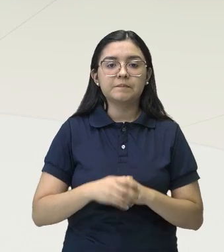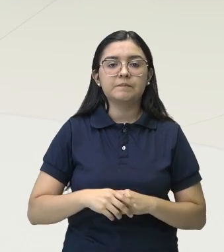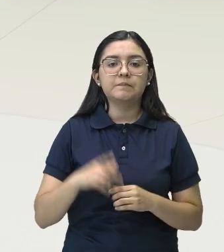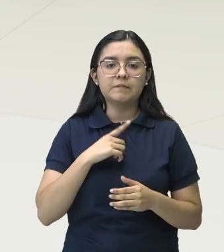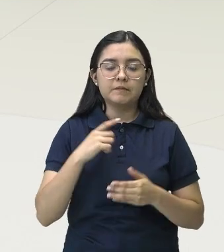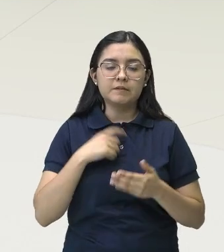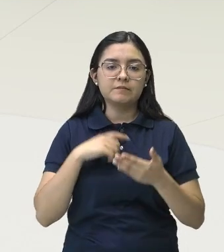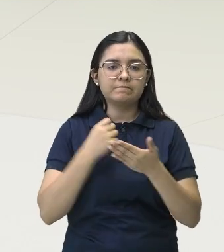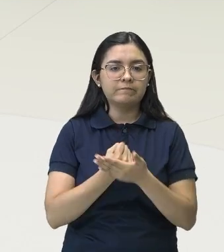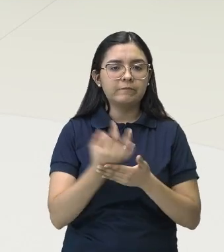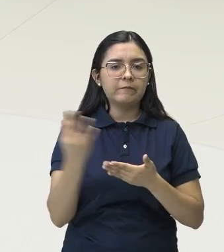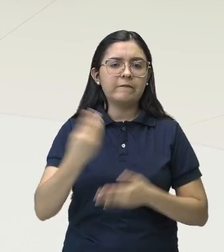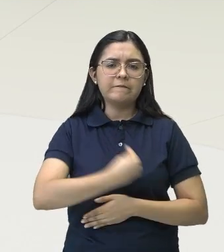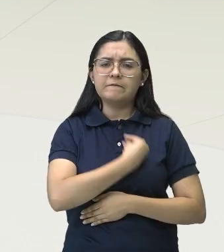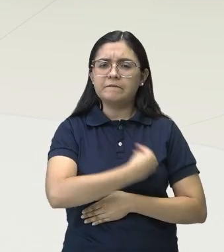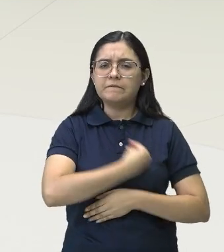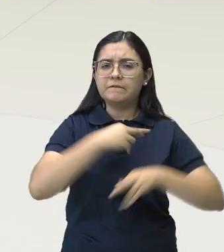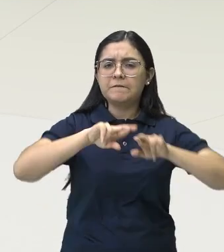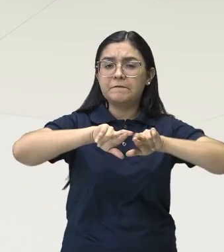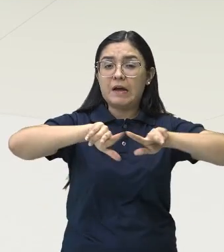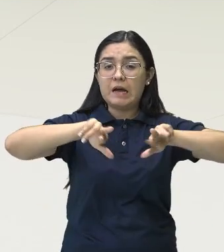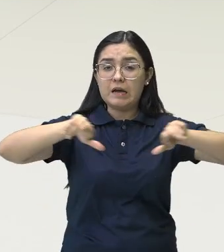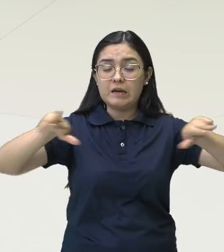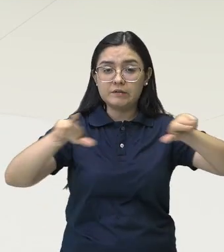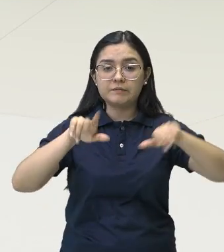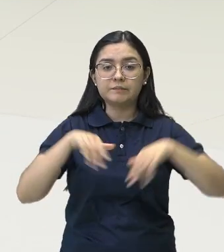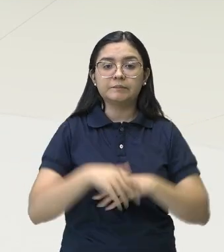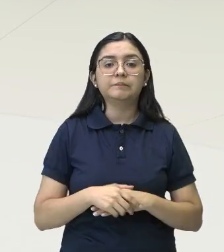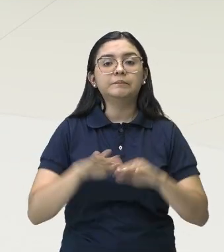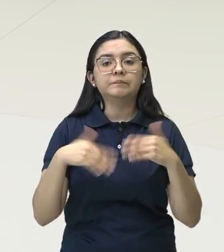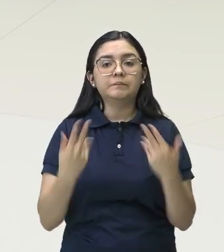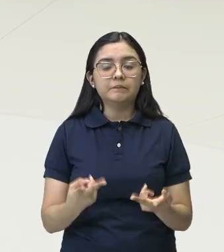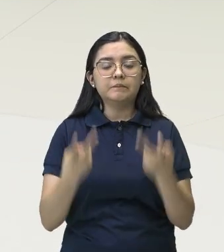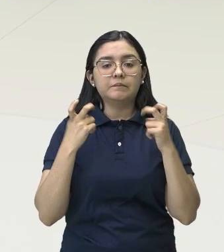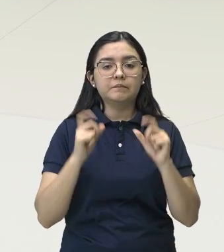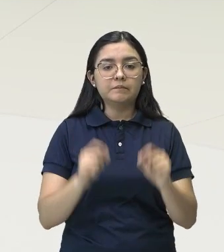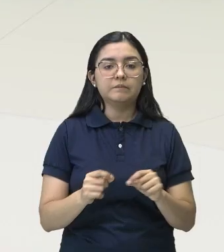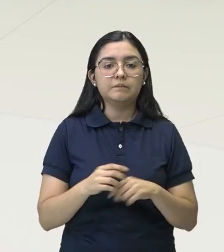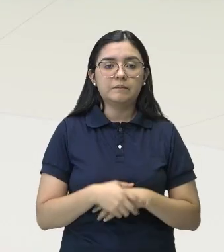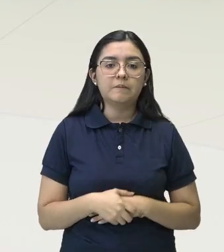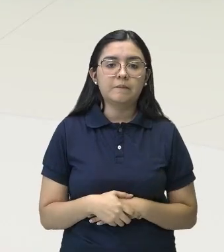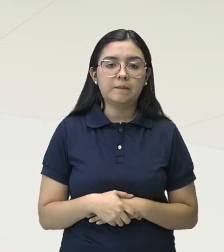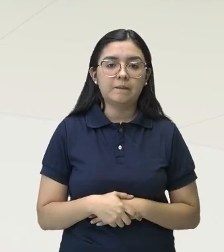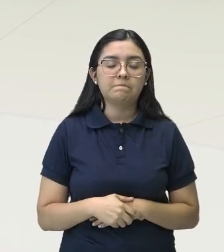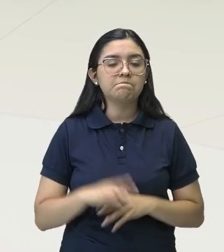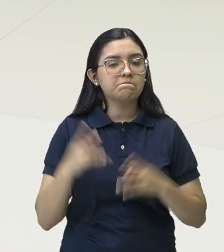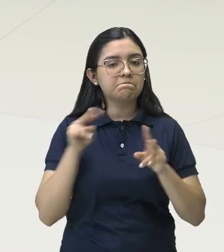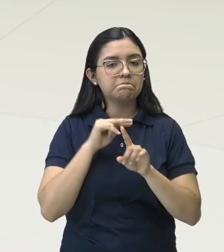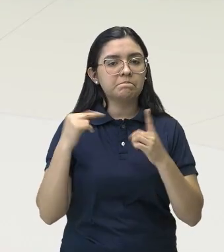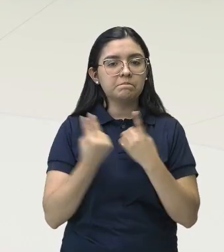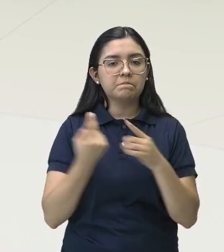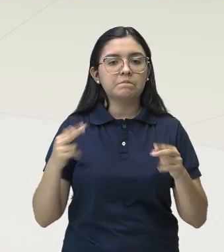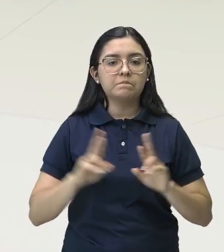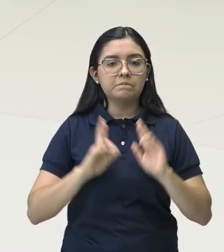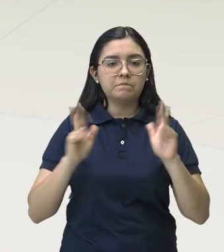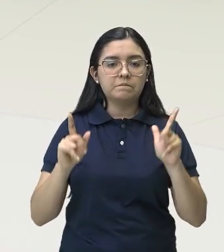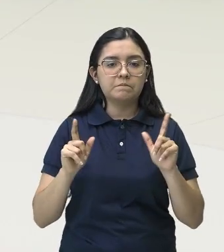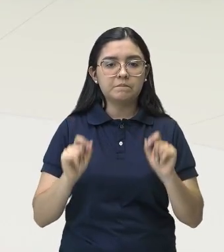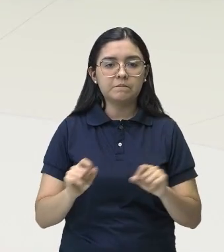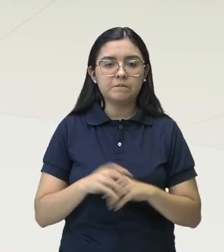enorme biodiversidade. Olha só como é que a gente está vendo a vida agora, né, com outros olhos, a